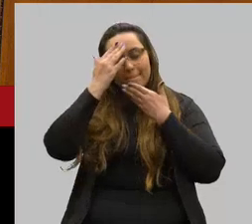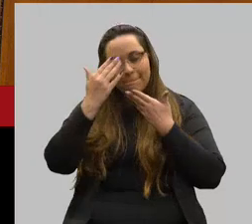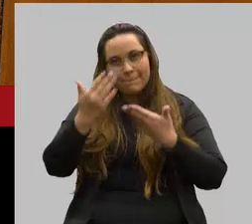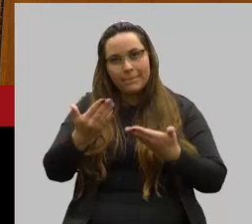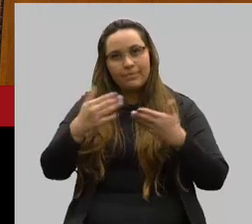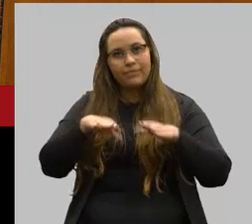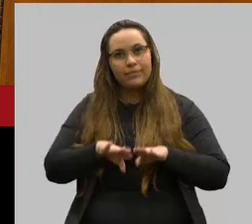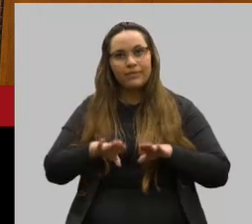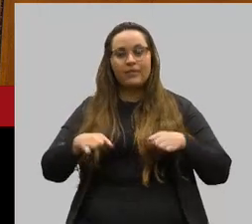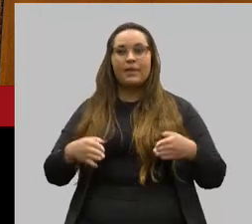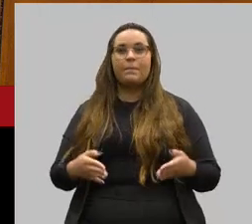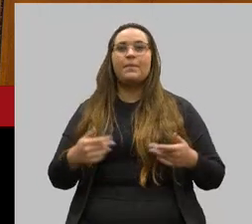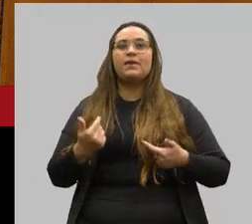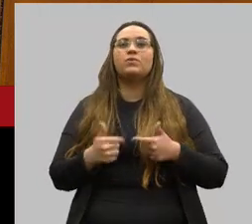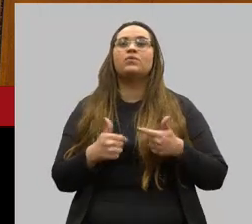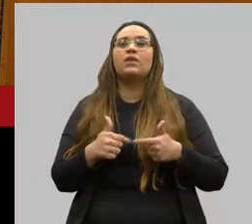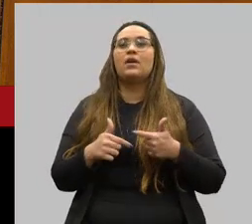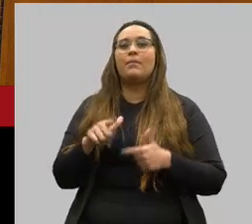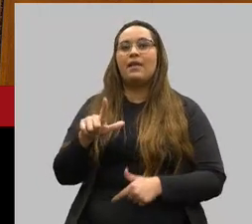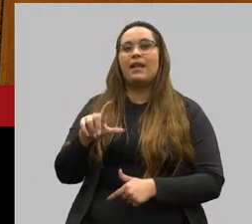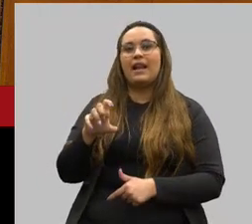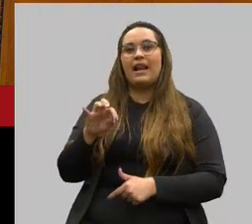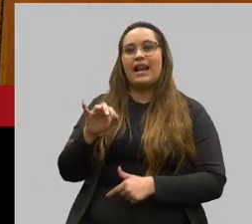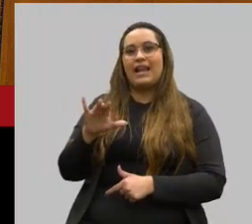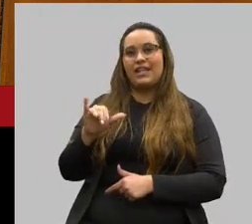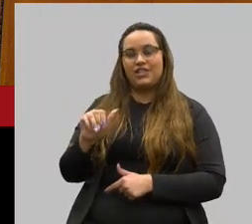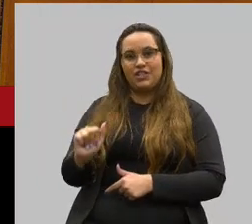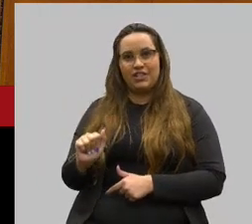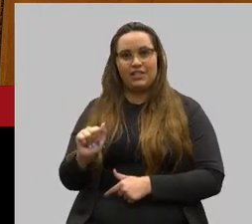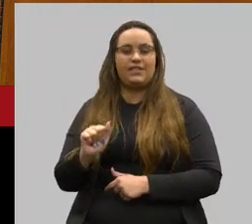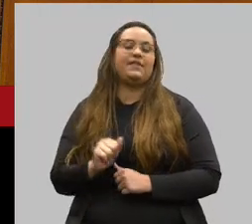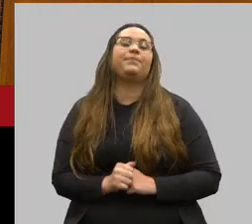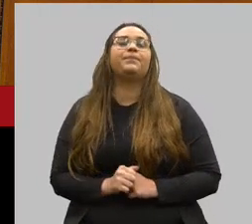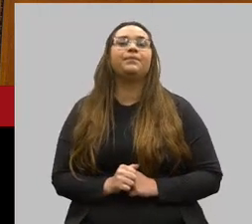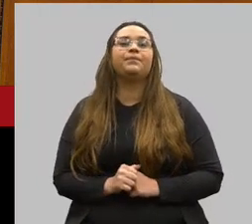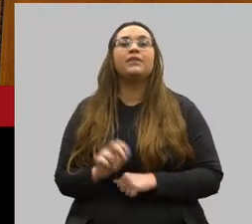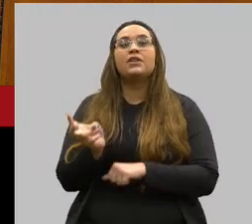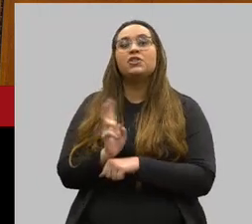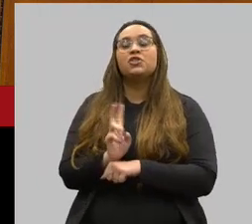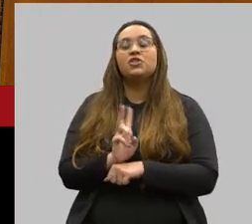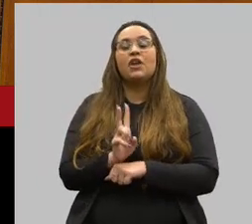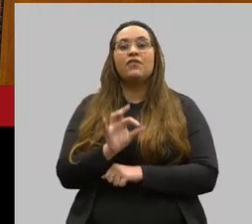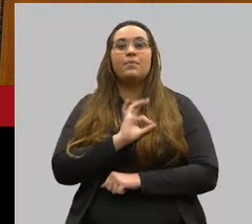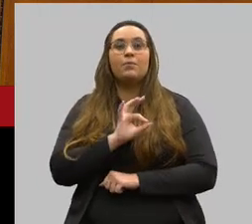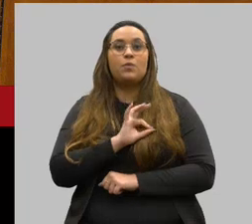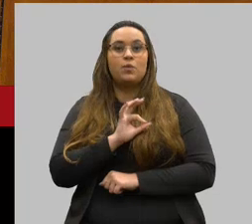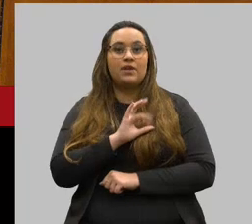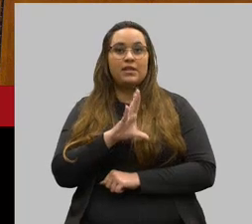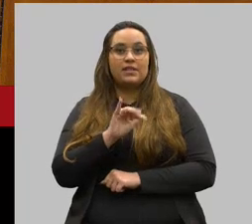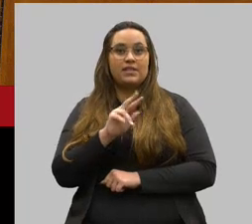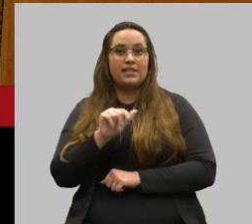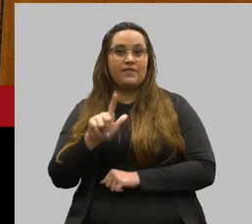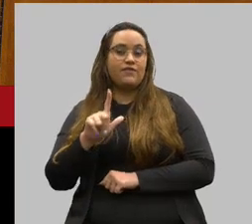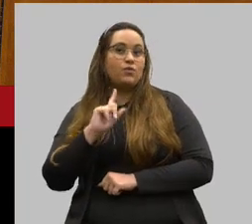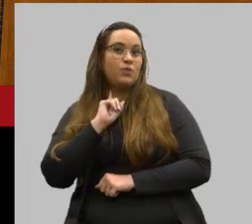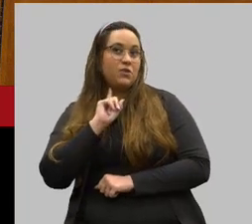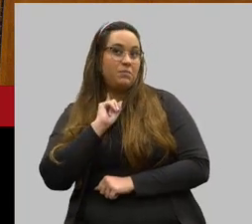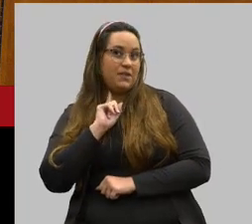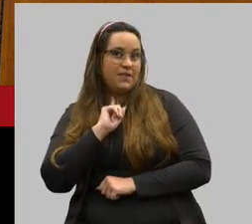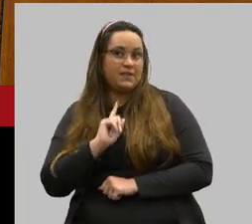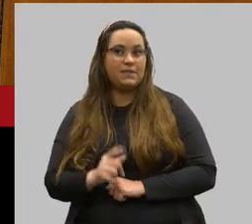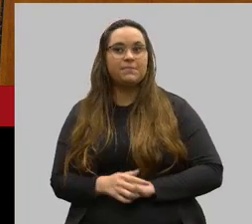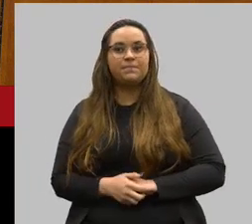trabalhos a Dra Letícia Gambo Batista Gambo Reis chefe da Polícia Civil de Minas Gerais